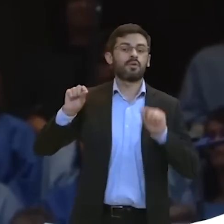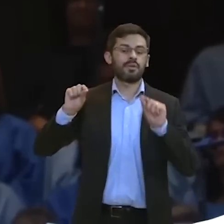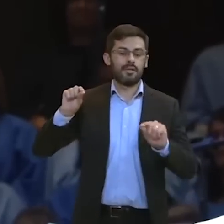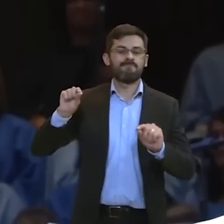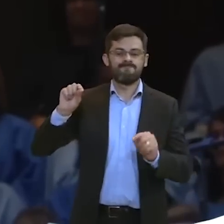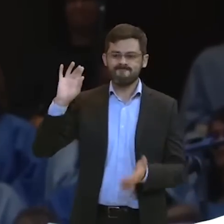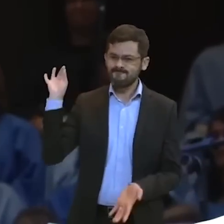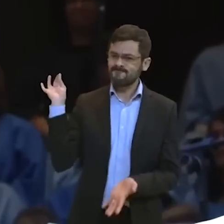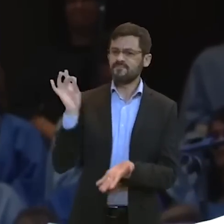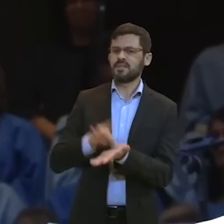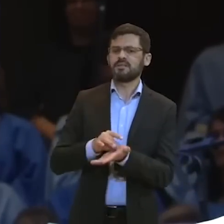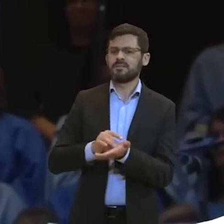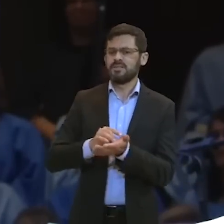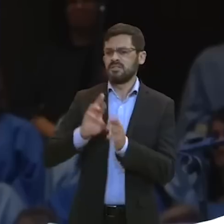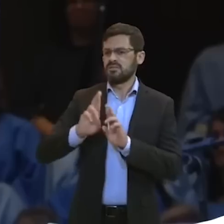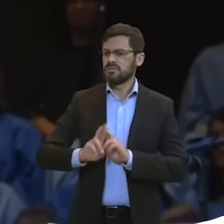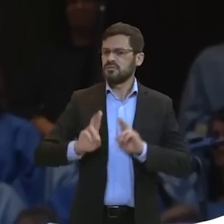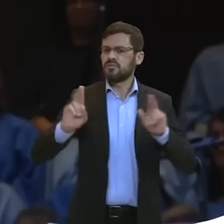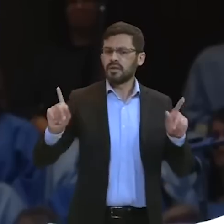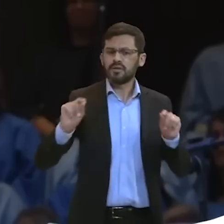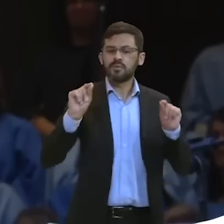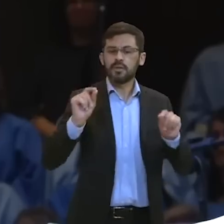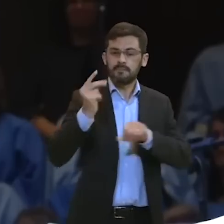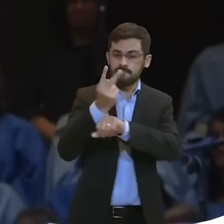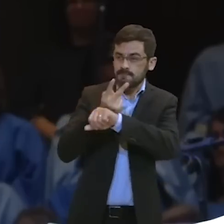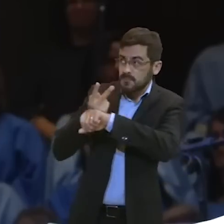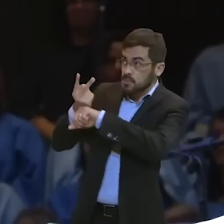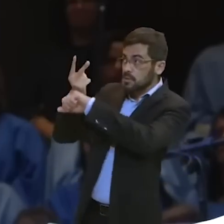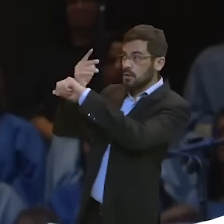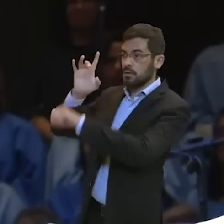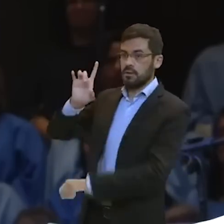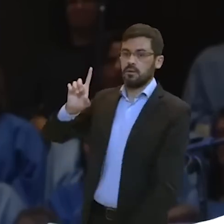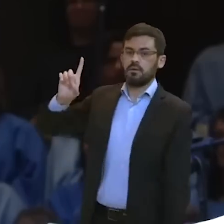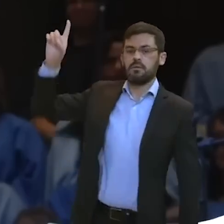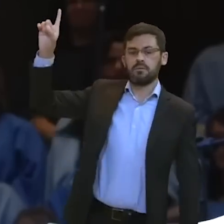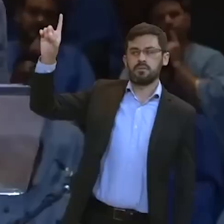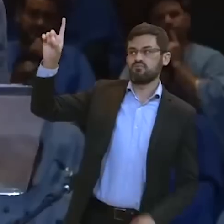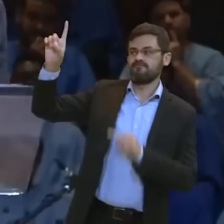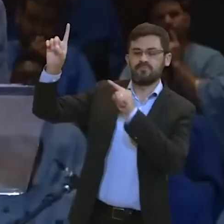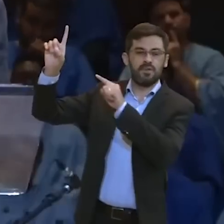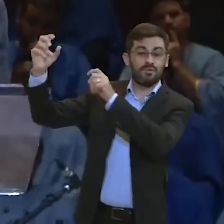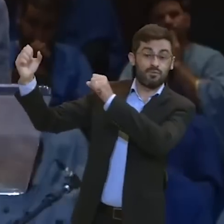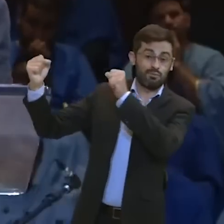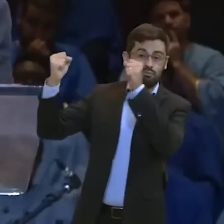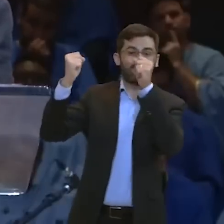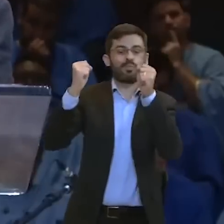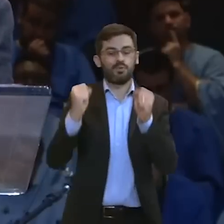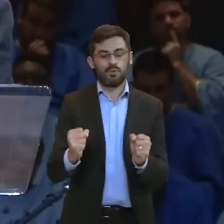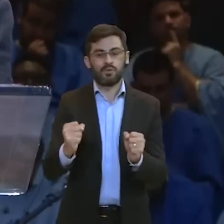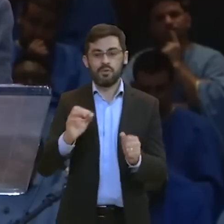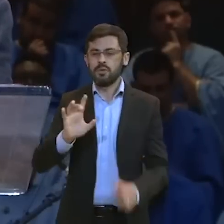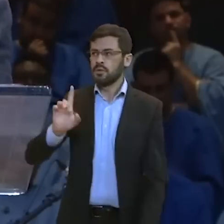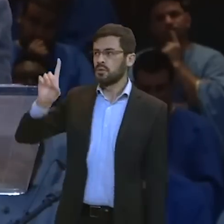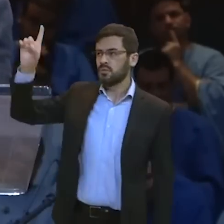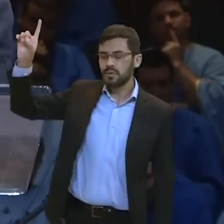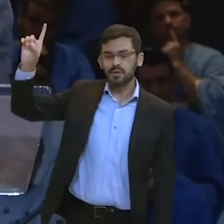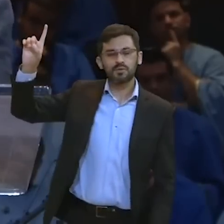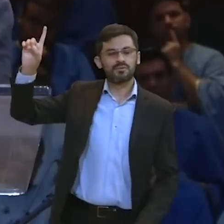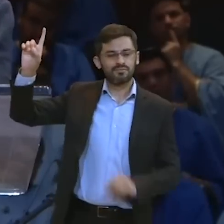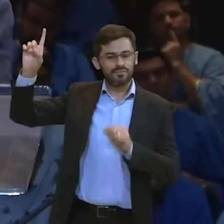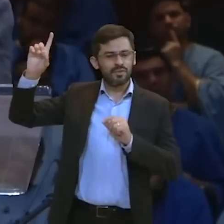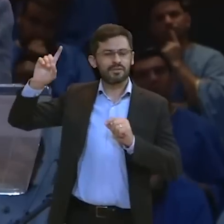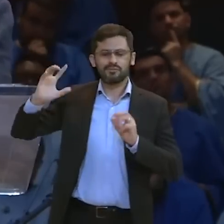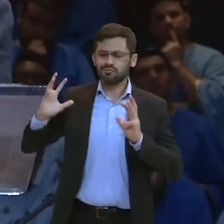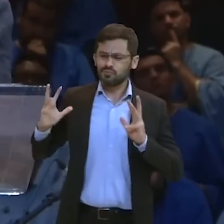forte, a decisão de buscar Deus, o Deus Todo-Poderoso, o Deus Jeová,